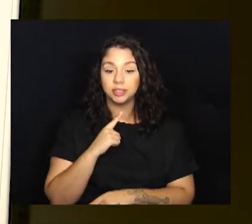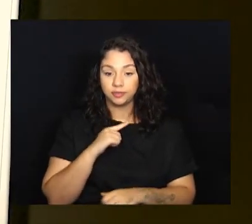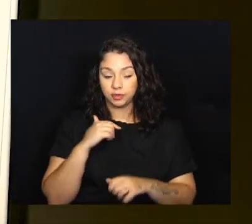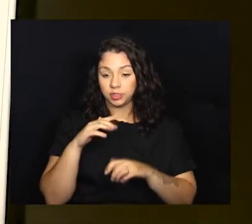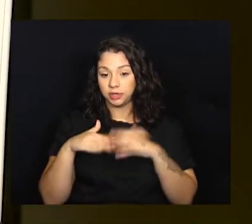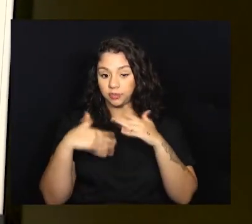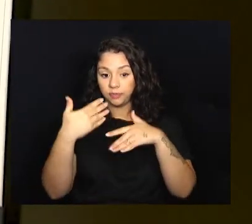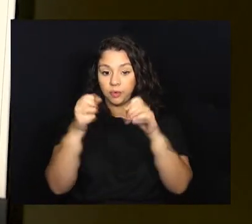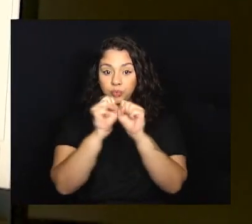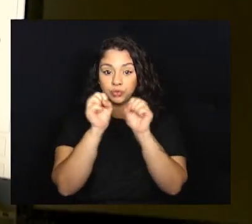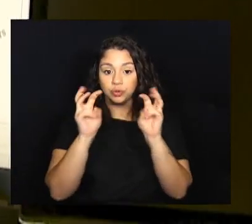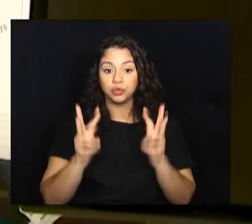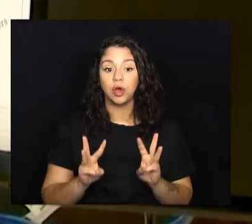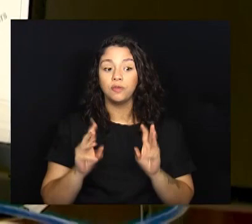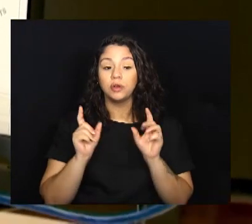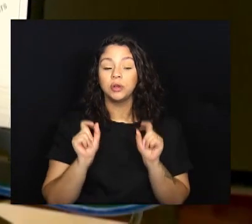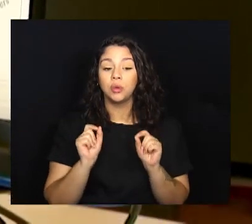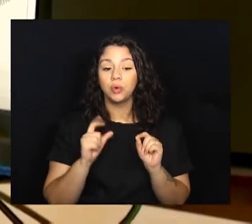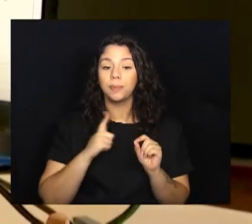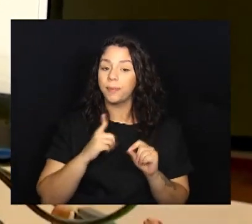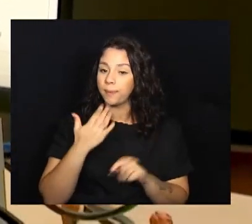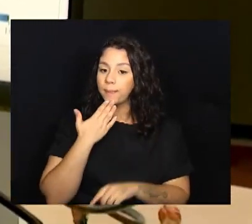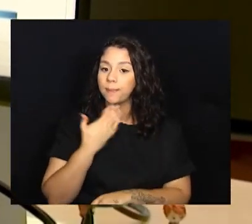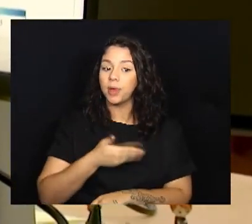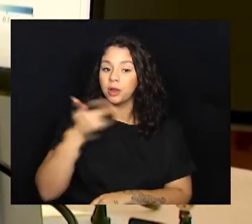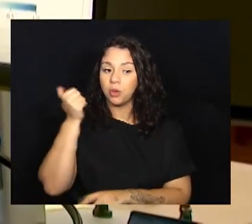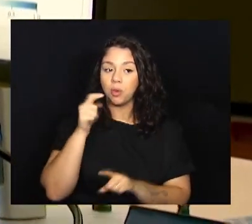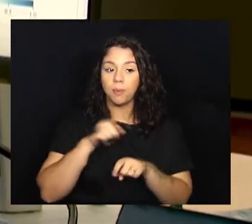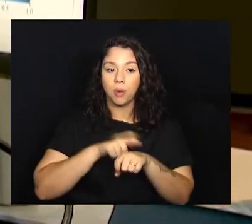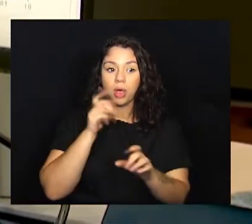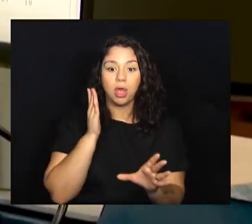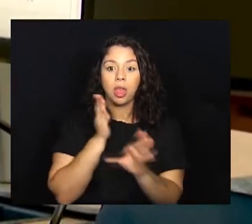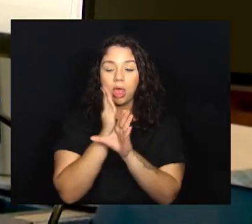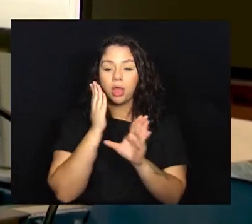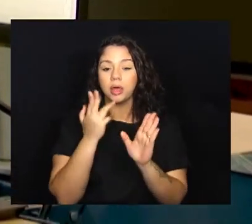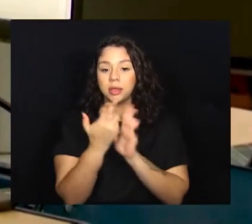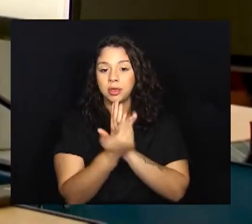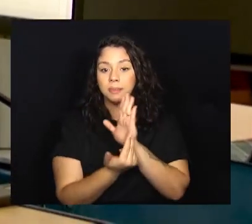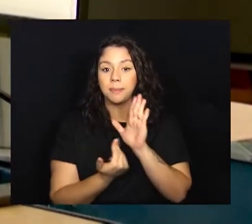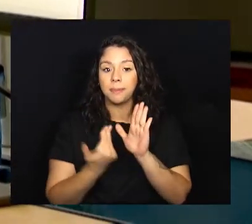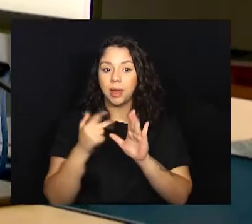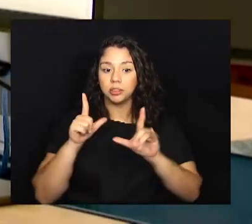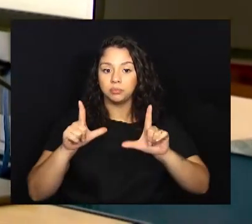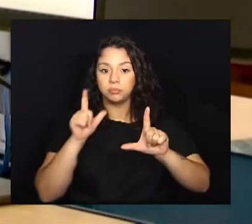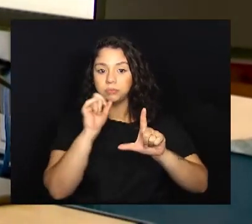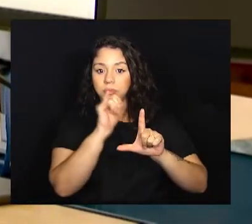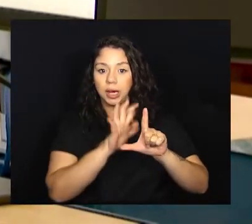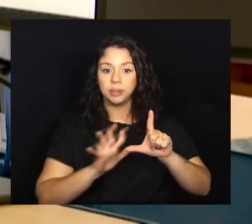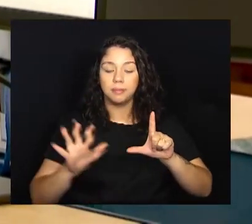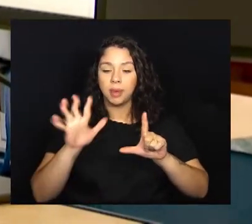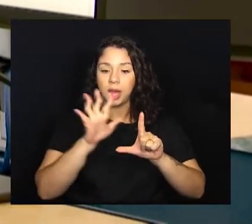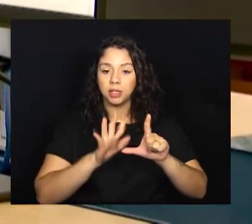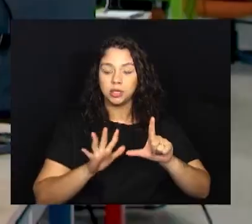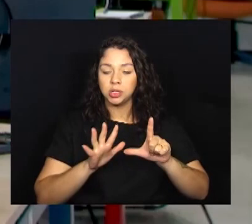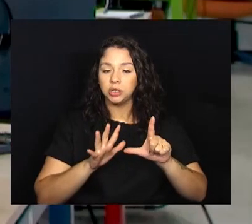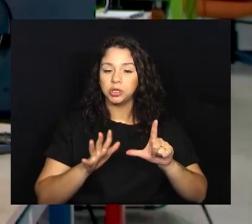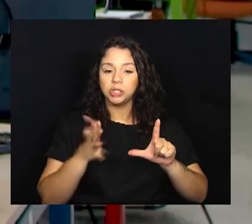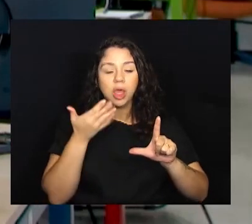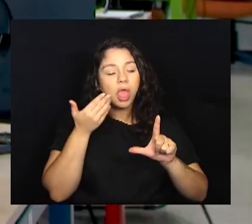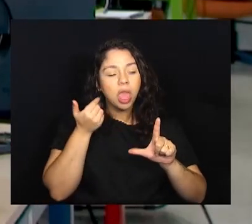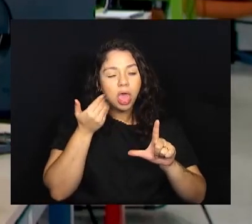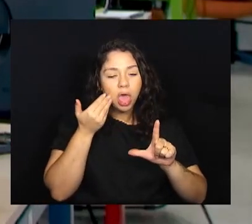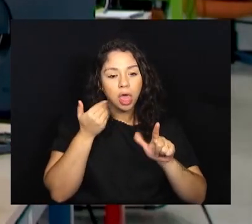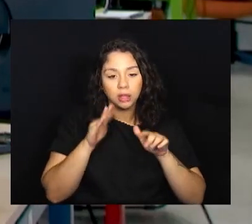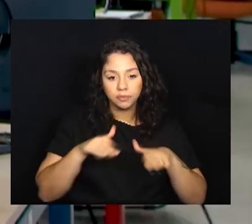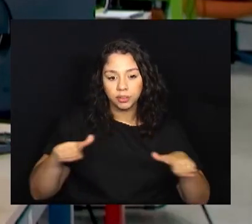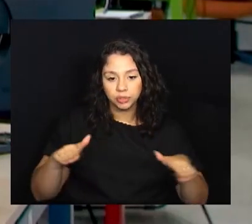para aumentar a eficiência na hora de identificar imagens de abuso infantil em ambientes virtuais. Essa